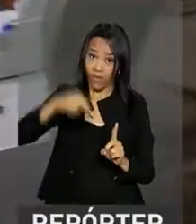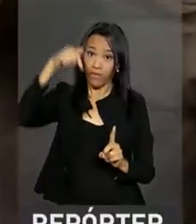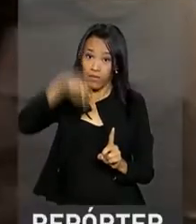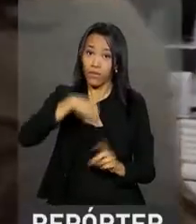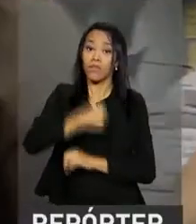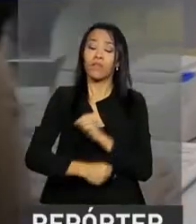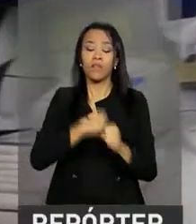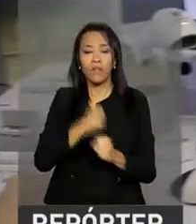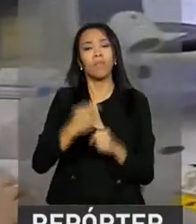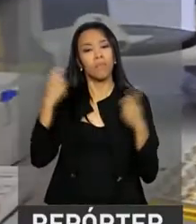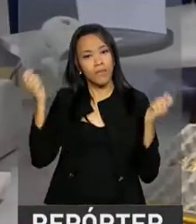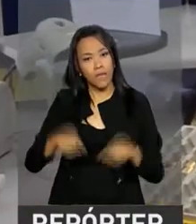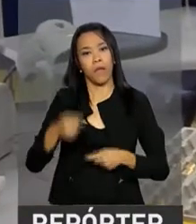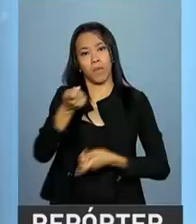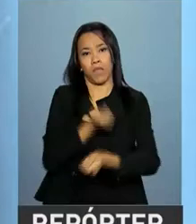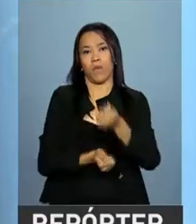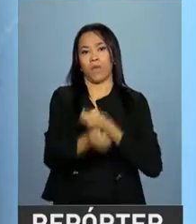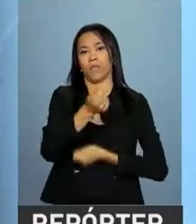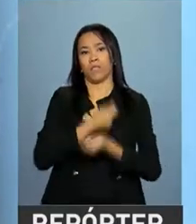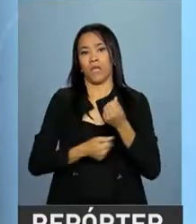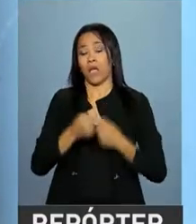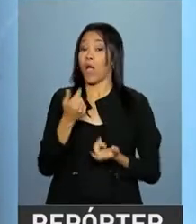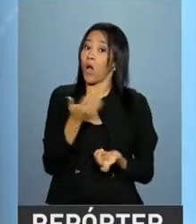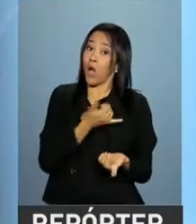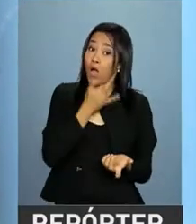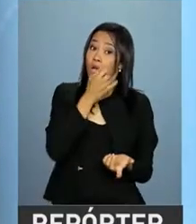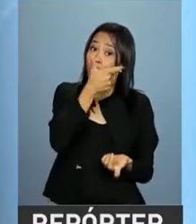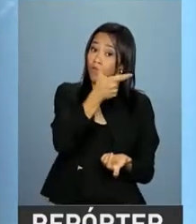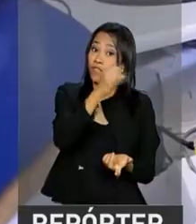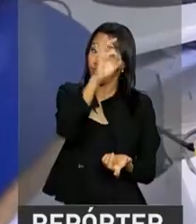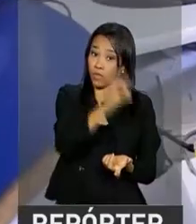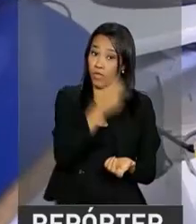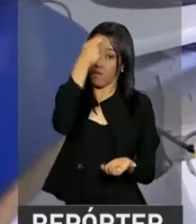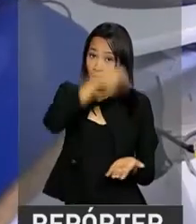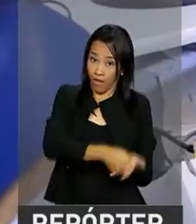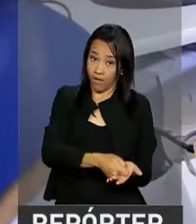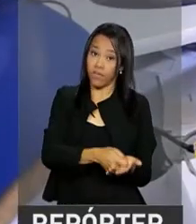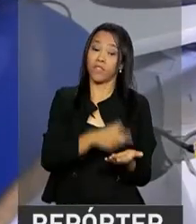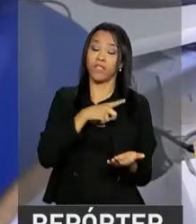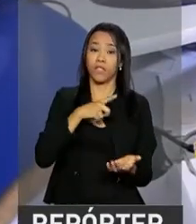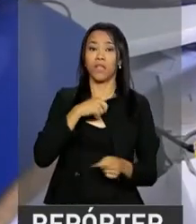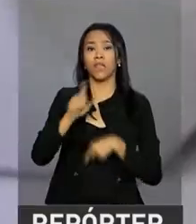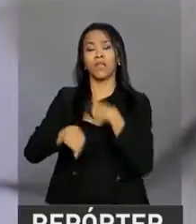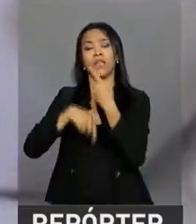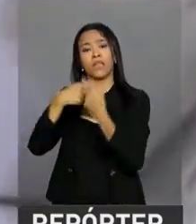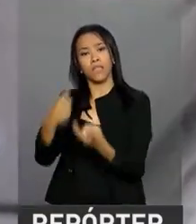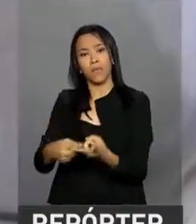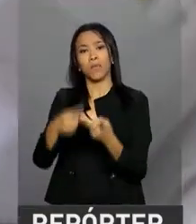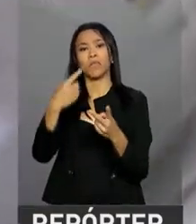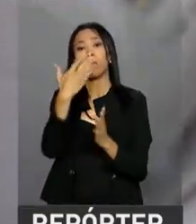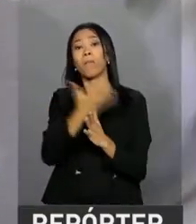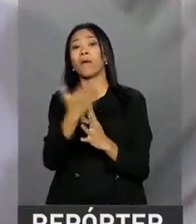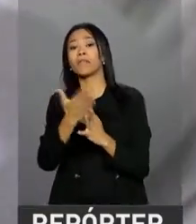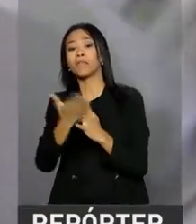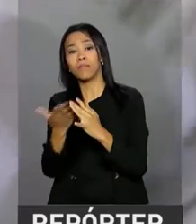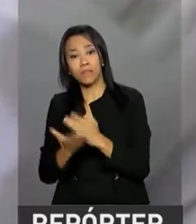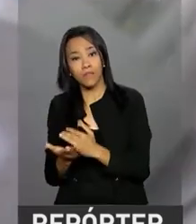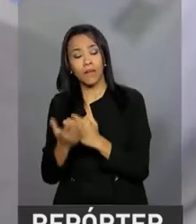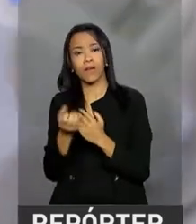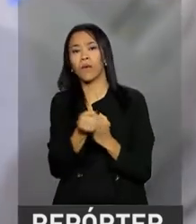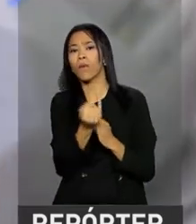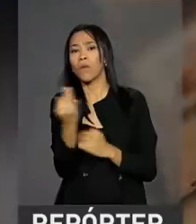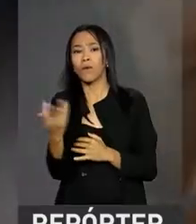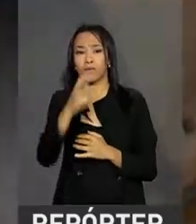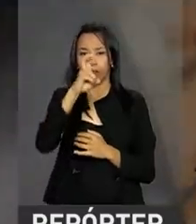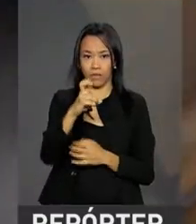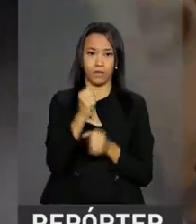das opções é pagar 20% à vista abater o saldo com créditos tributários e parcelar o restante em até